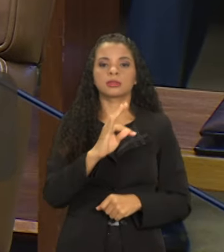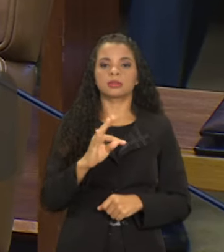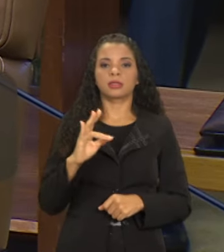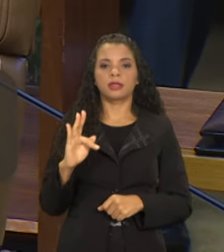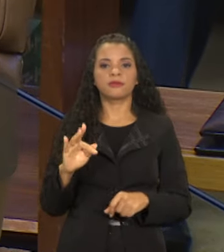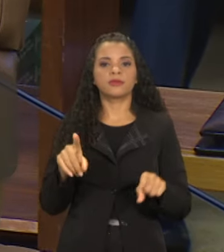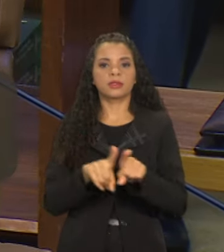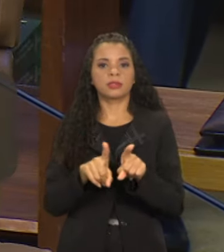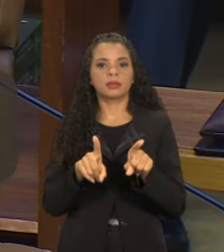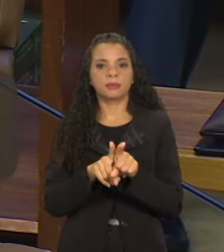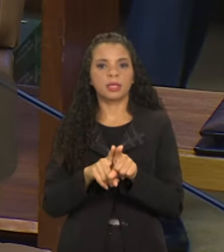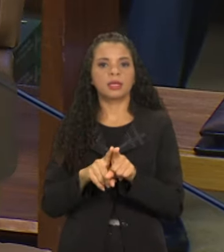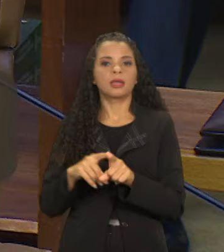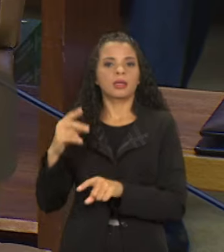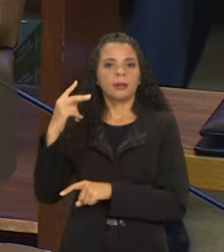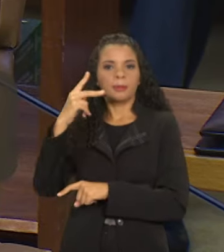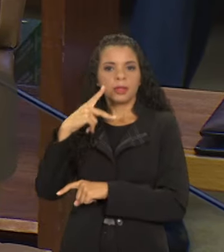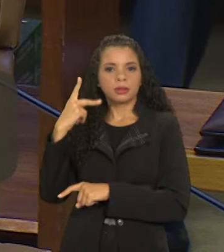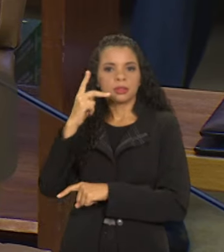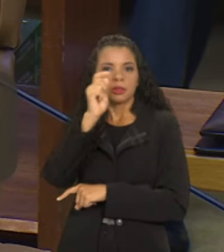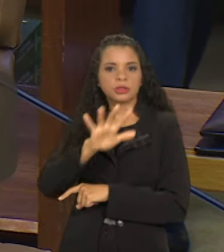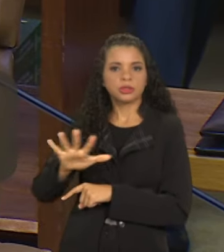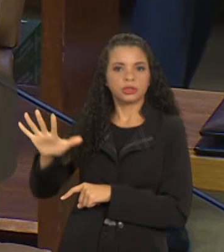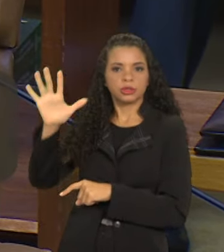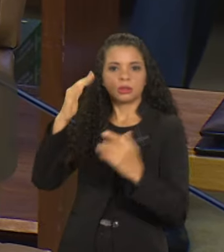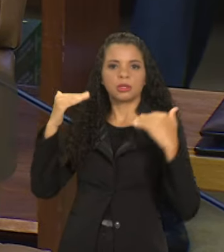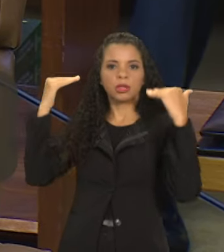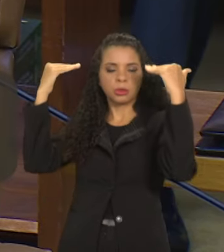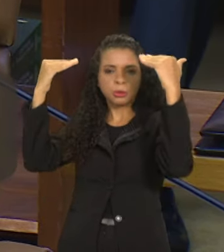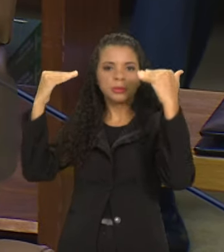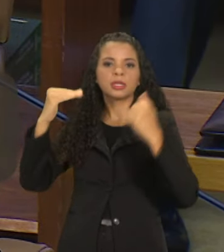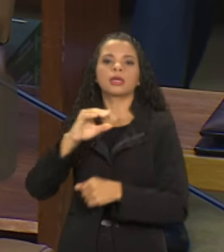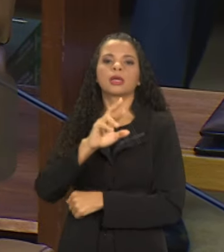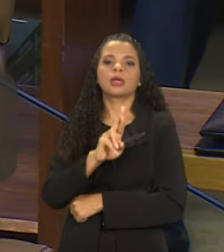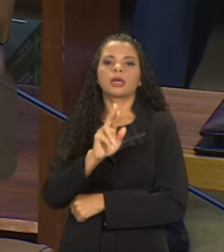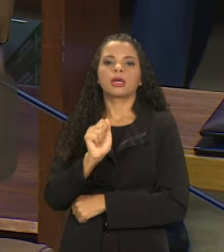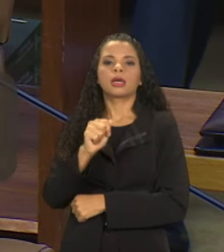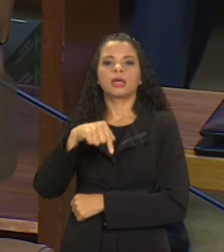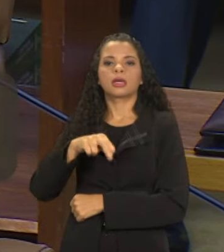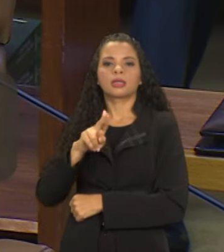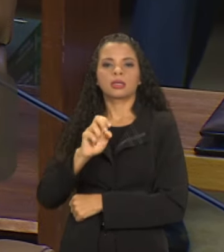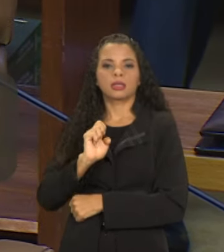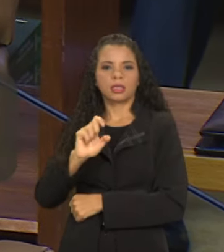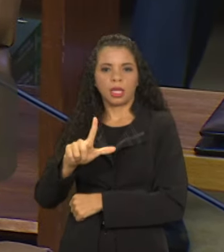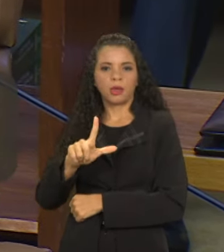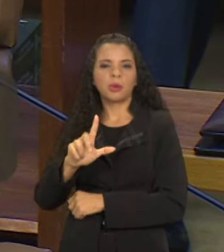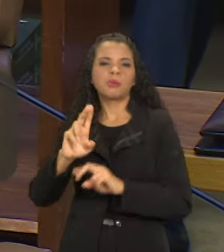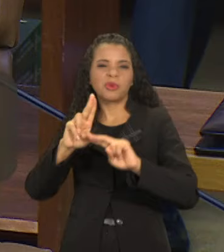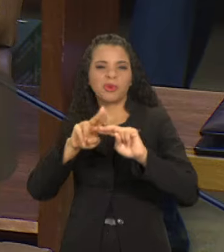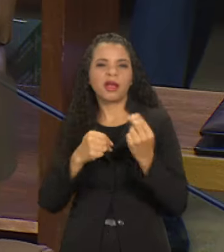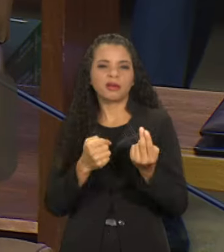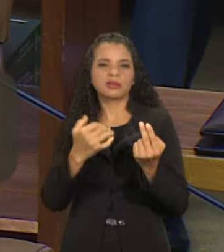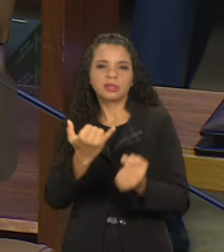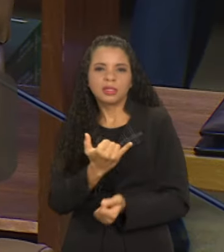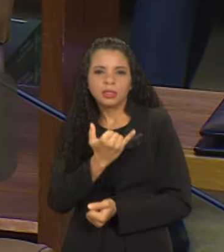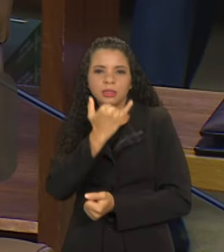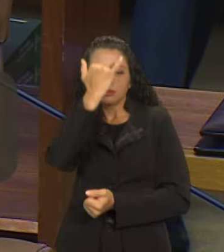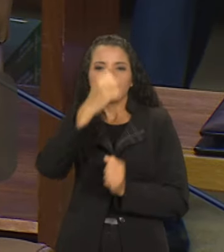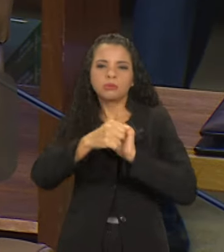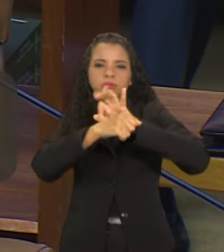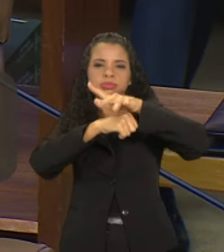em janeiro de 2019, por ocasião do desastre de Brumadinho, que se dá em 25 de janeiro